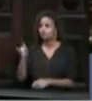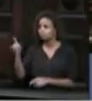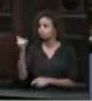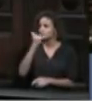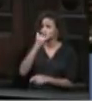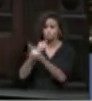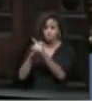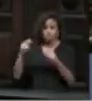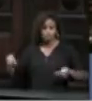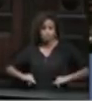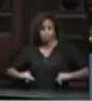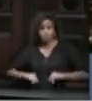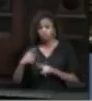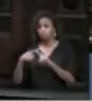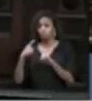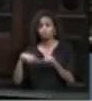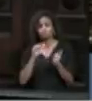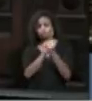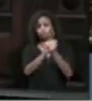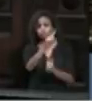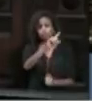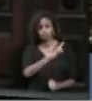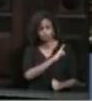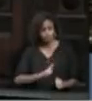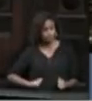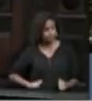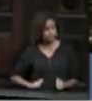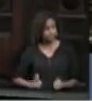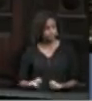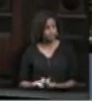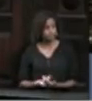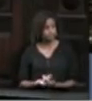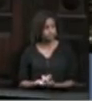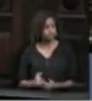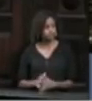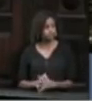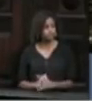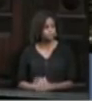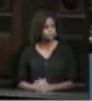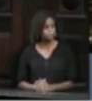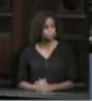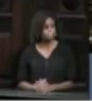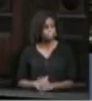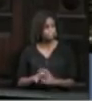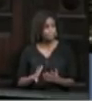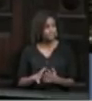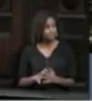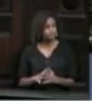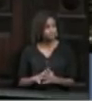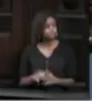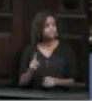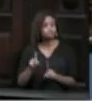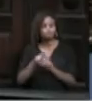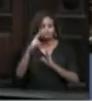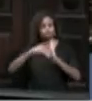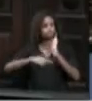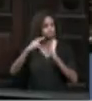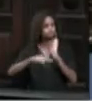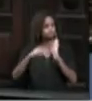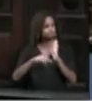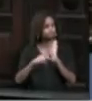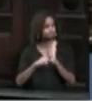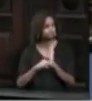votei favorável com o Pezão porque eu sou da base. Base? Aliás, falar nisso, eu olhei os inscritos, só